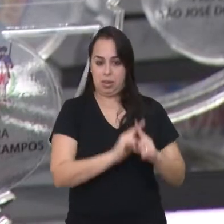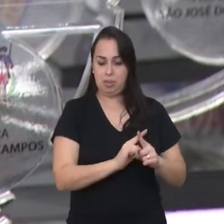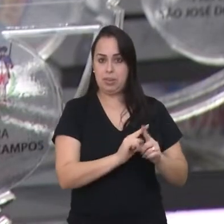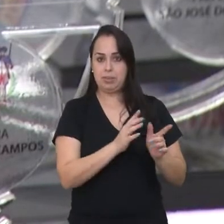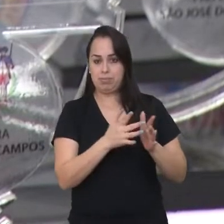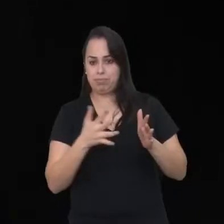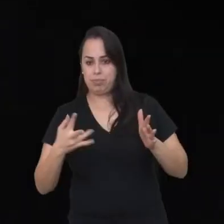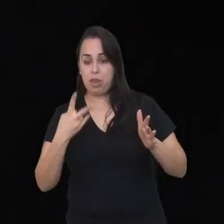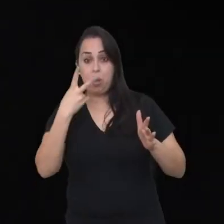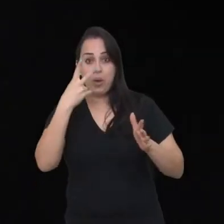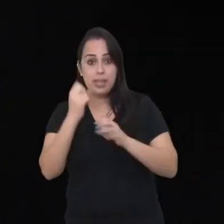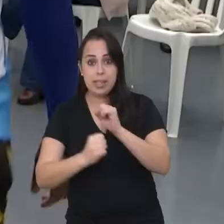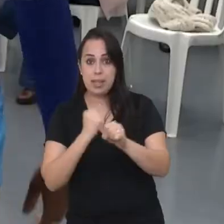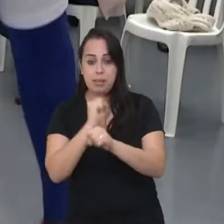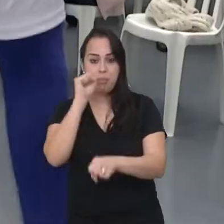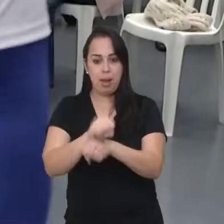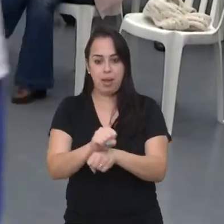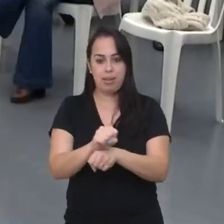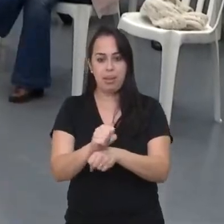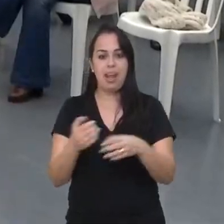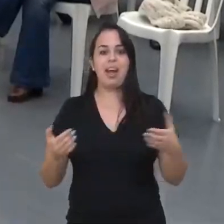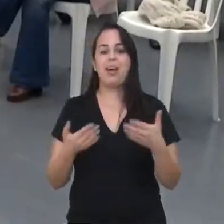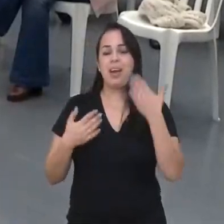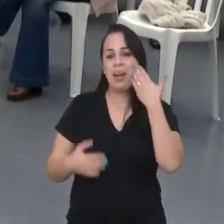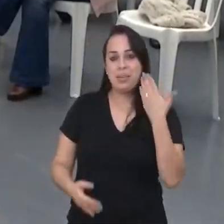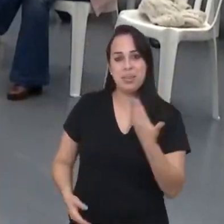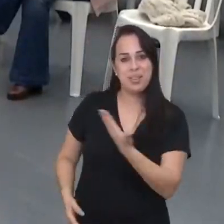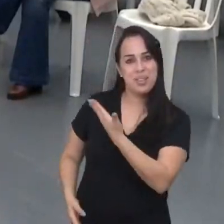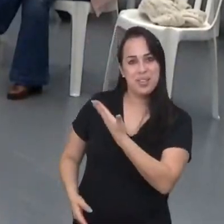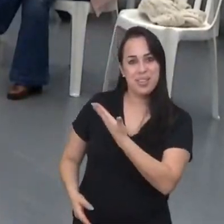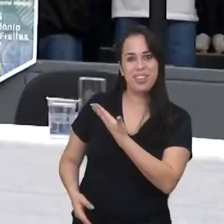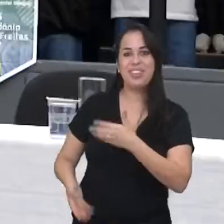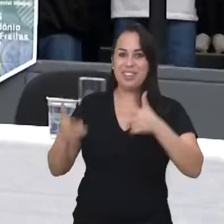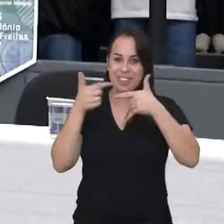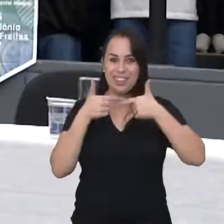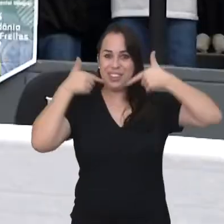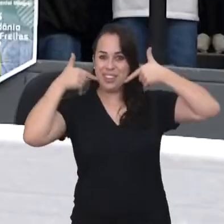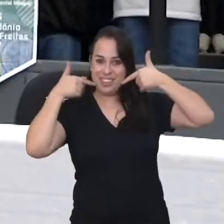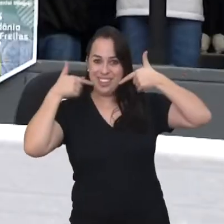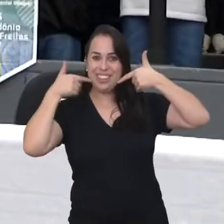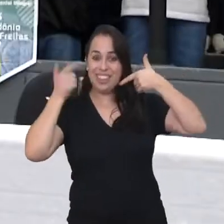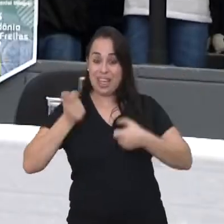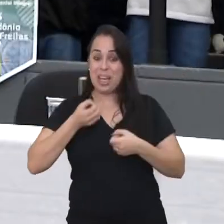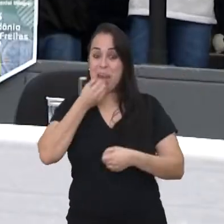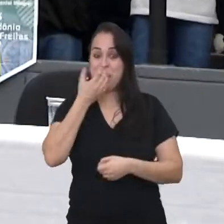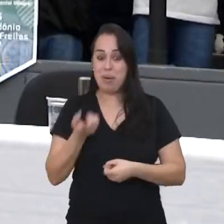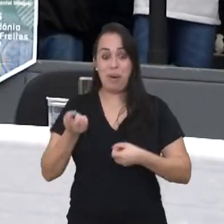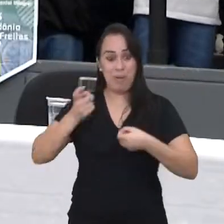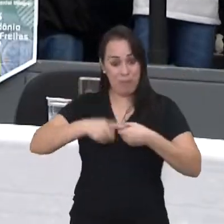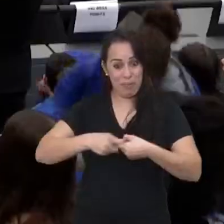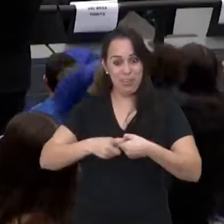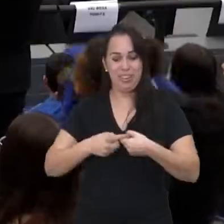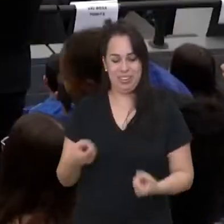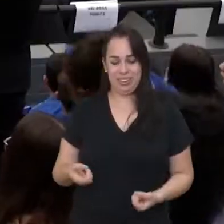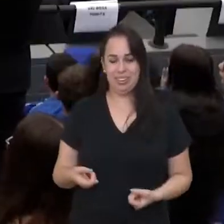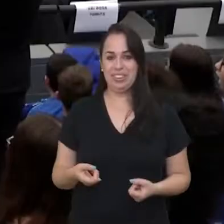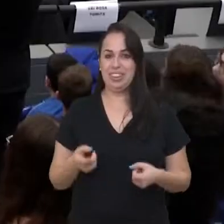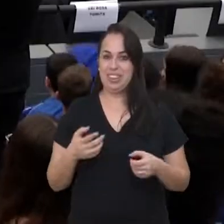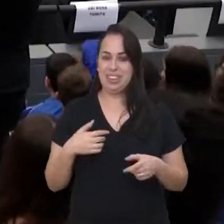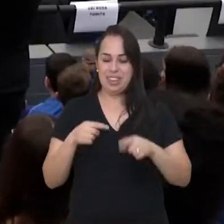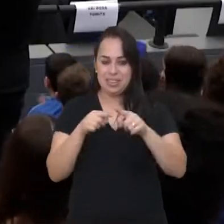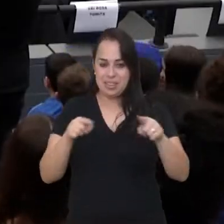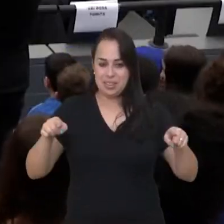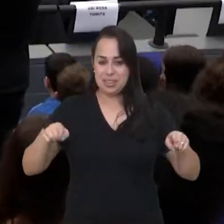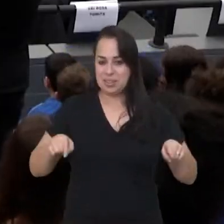da pandemia. Agora é só olhar para a felicidade dos alunos para saber o quanto esse retorno foi esperado. Uma volta